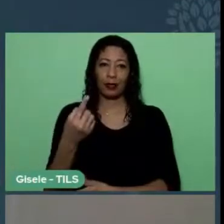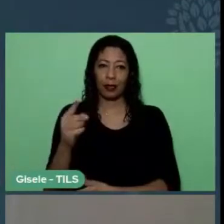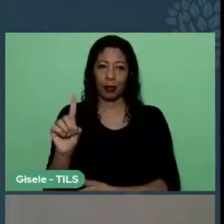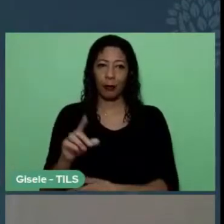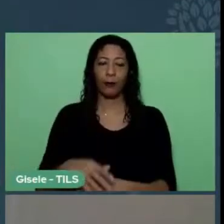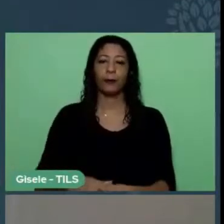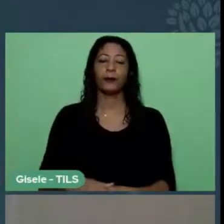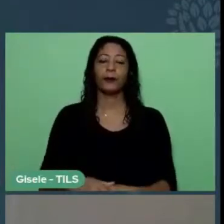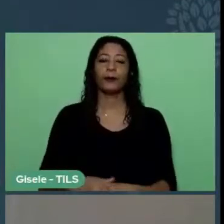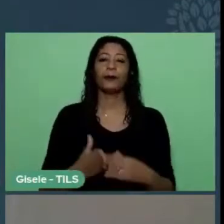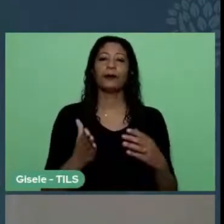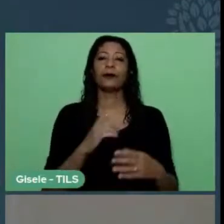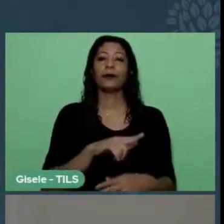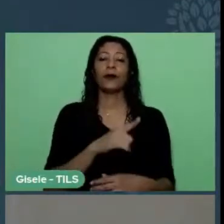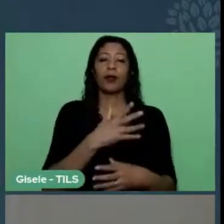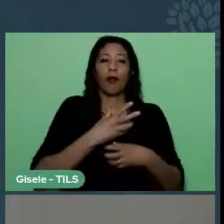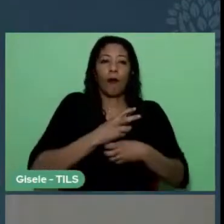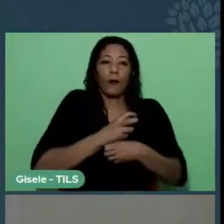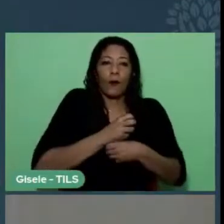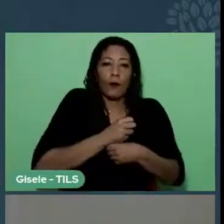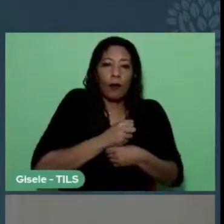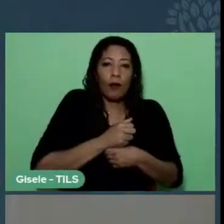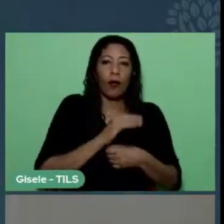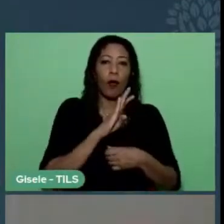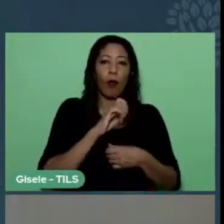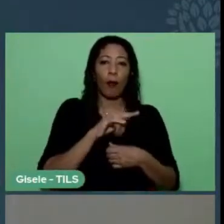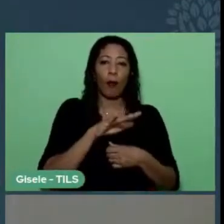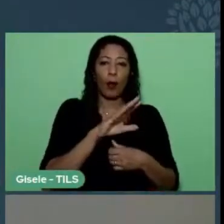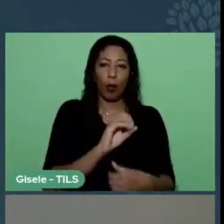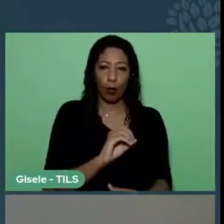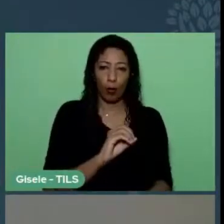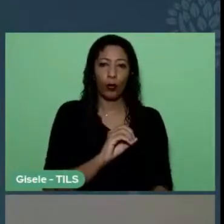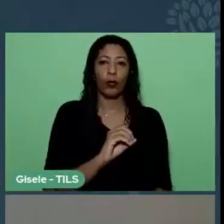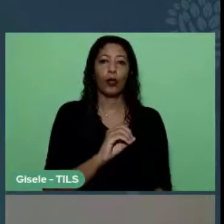a broncoconstricção, o fechamento do brônquio, eu vou dar o